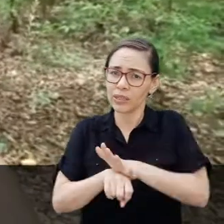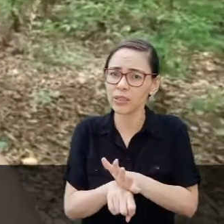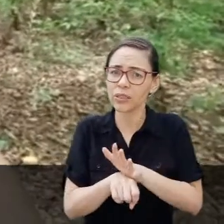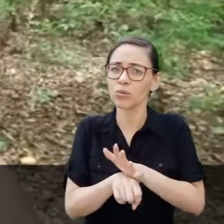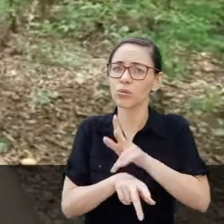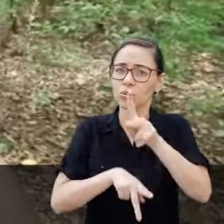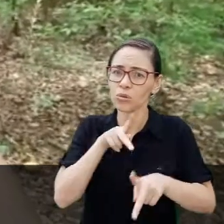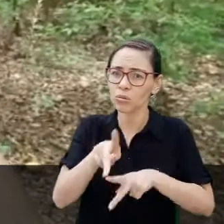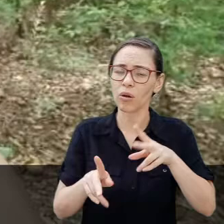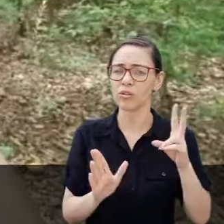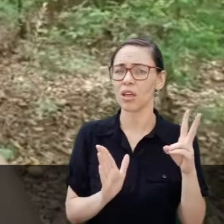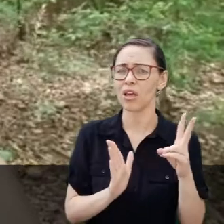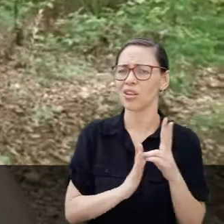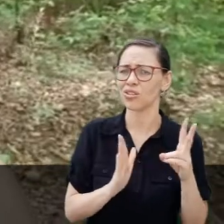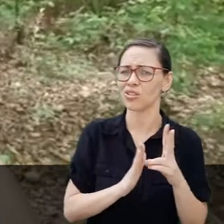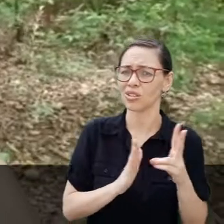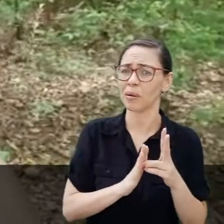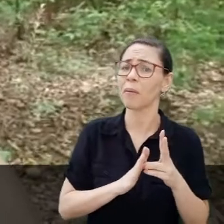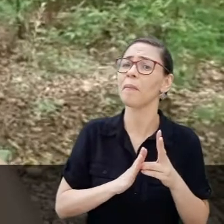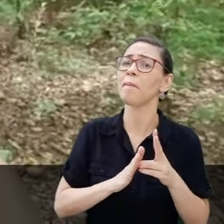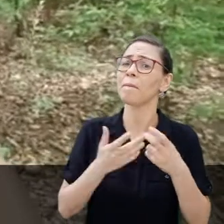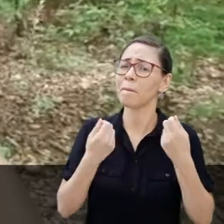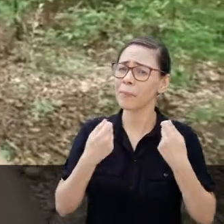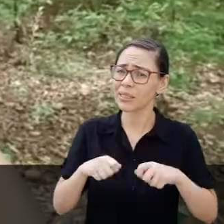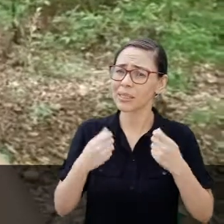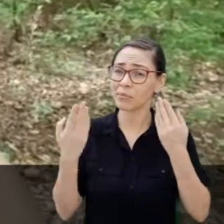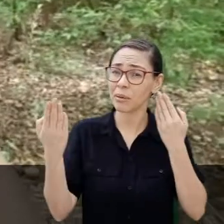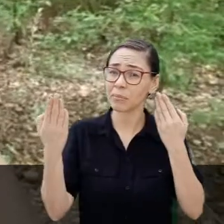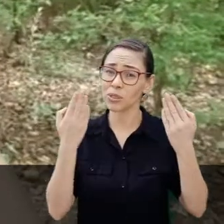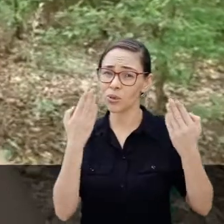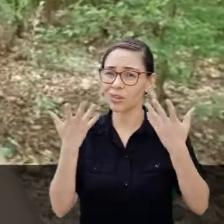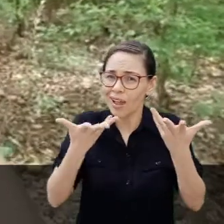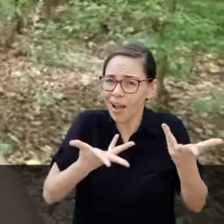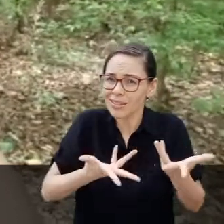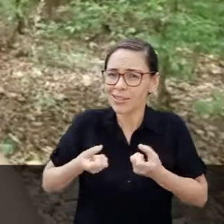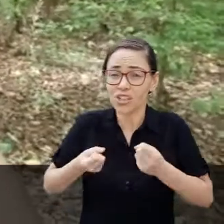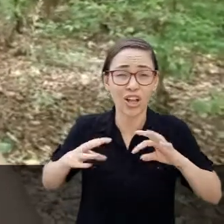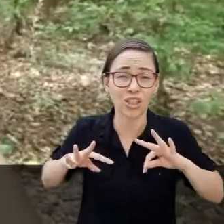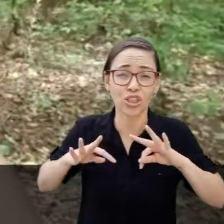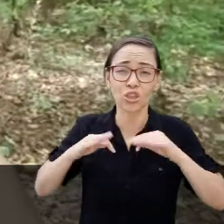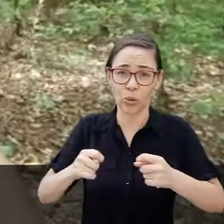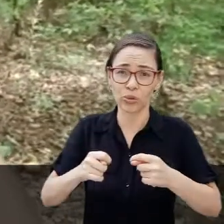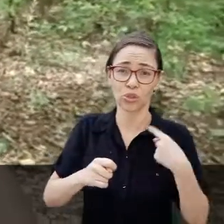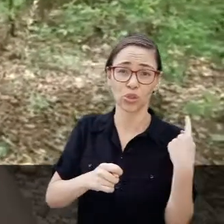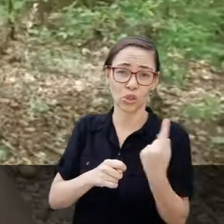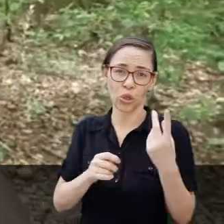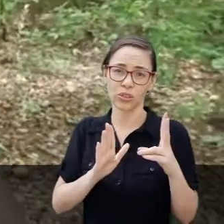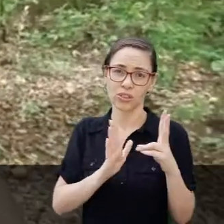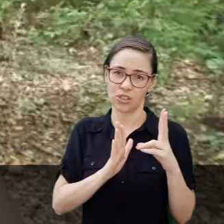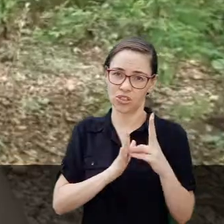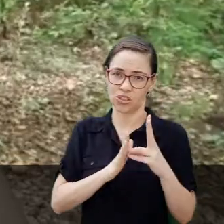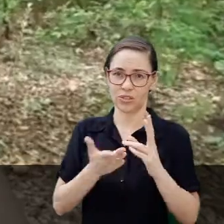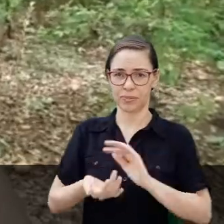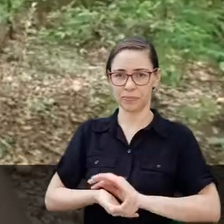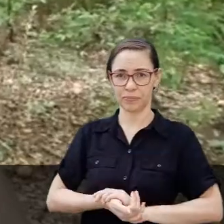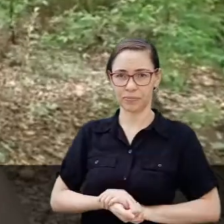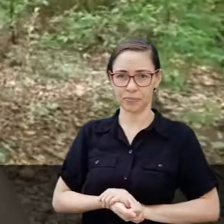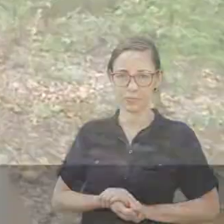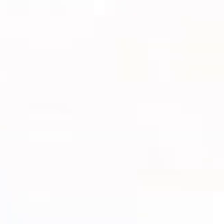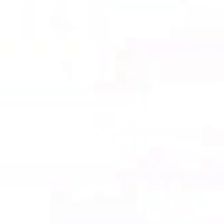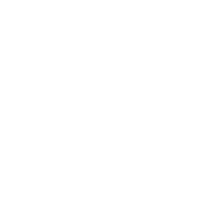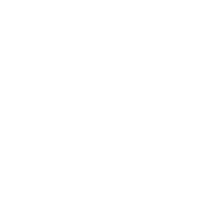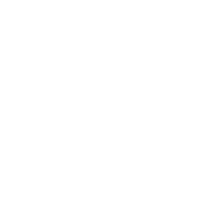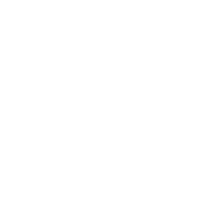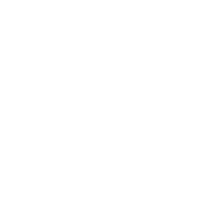racismo contra nós, povos indígenas. Não é possível pensar uma psicologia antirracista sem falar sobre nós, povos indígenas.